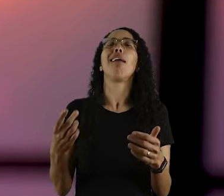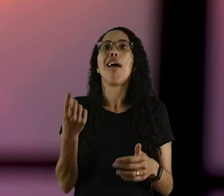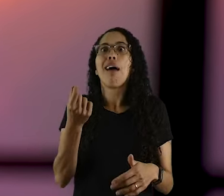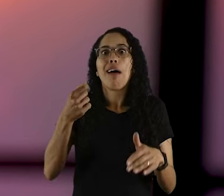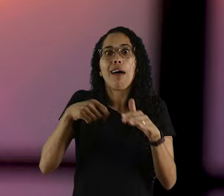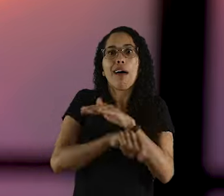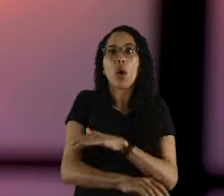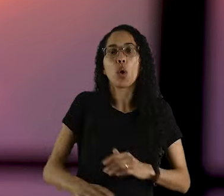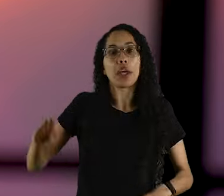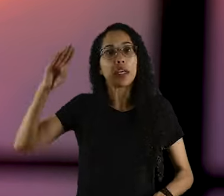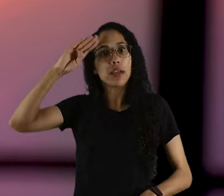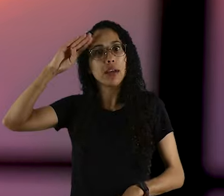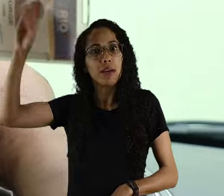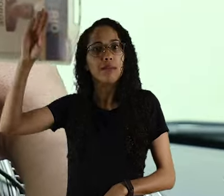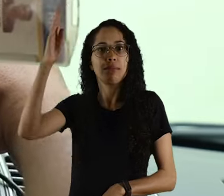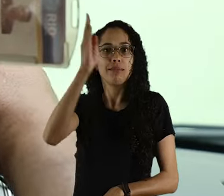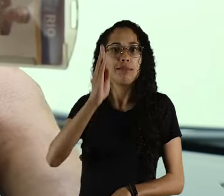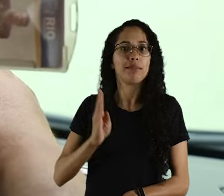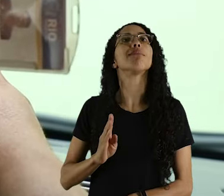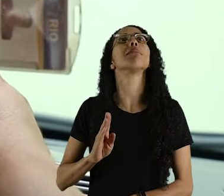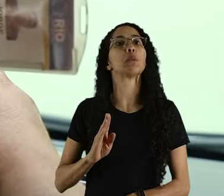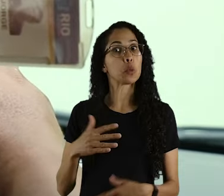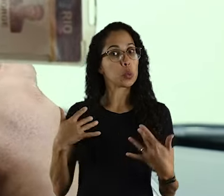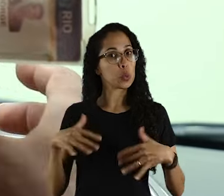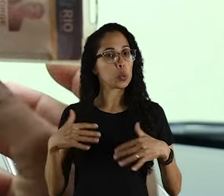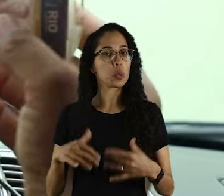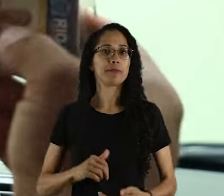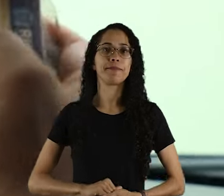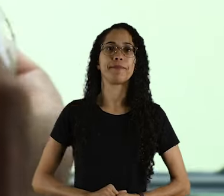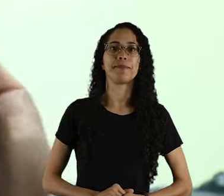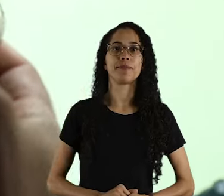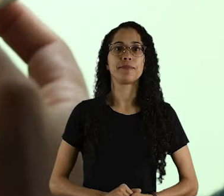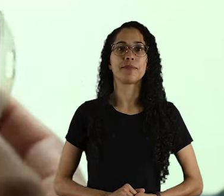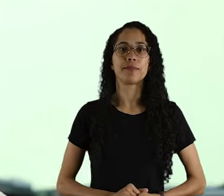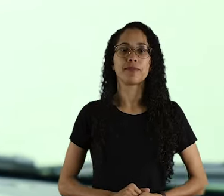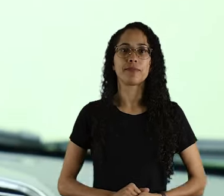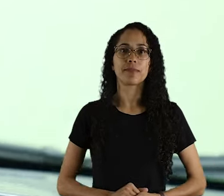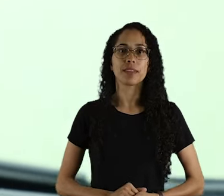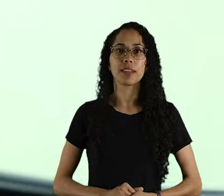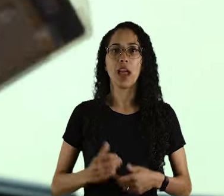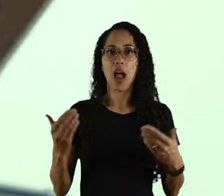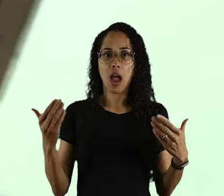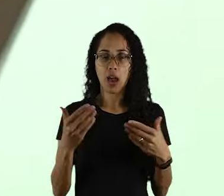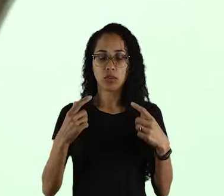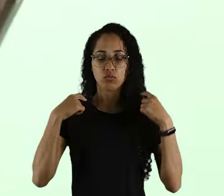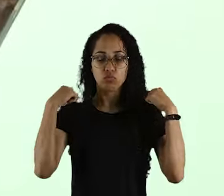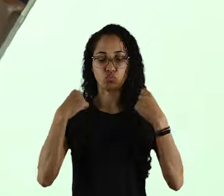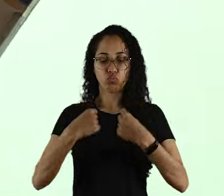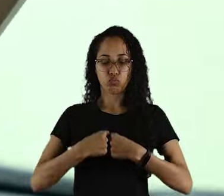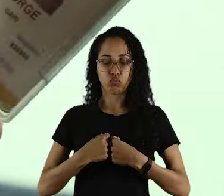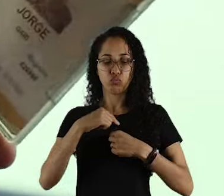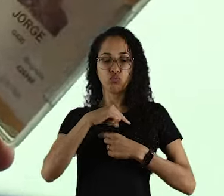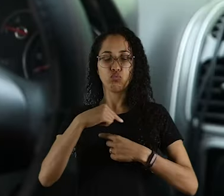como um dos homens mais ricos do Brasil. Esse é o meu crachá da Colurbe, George